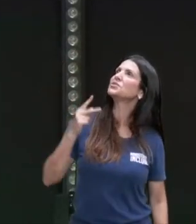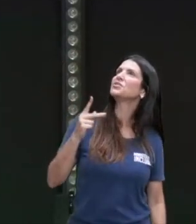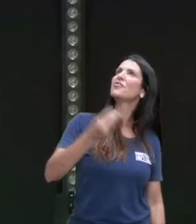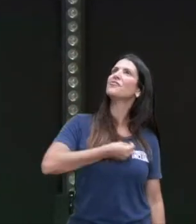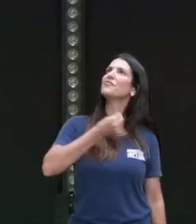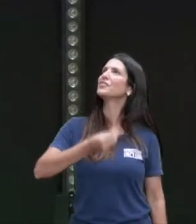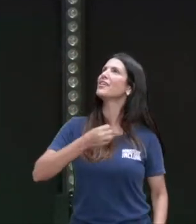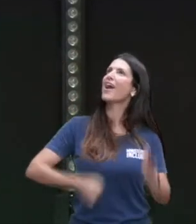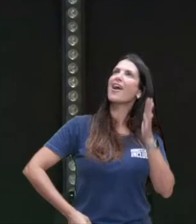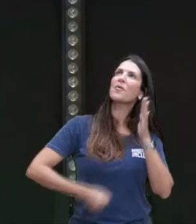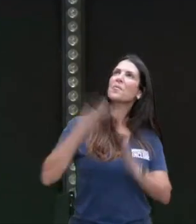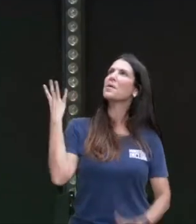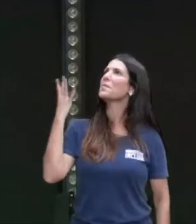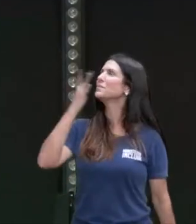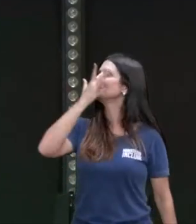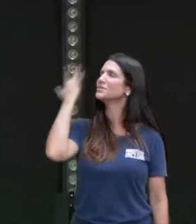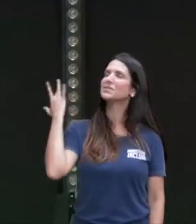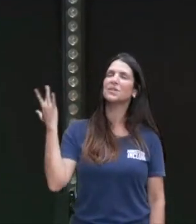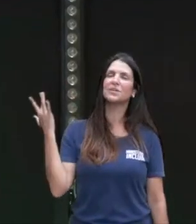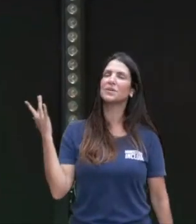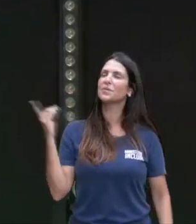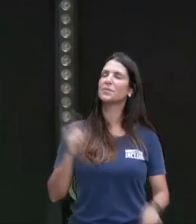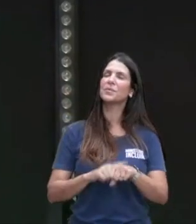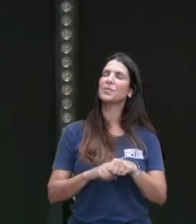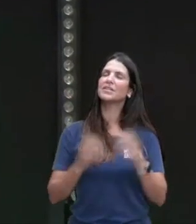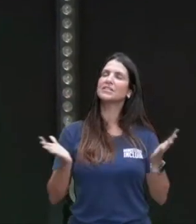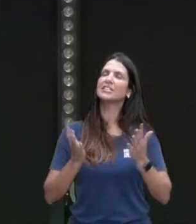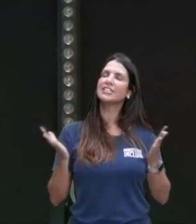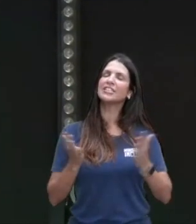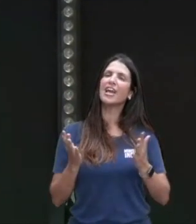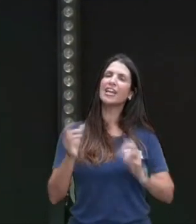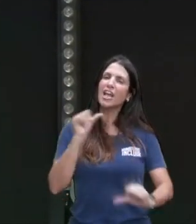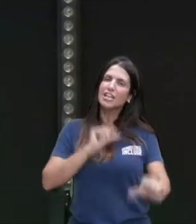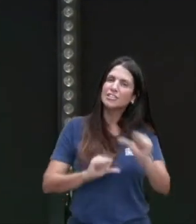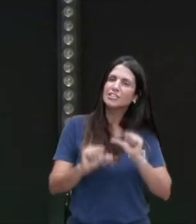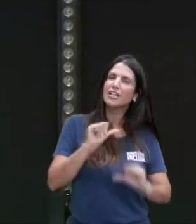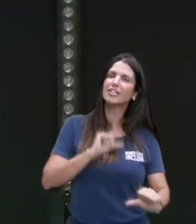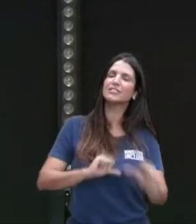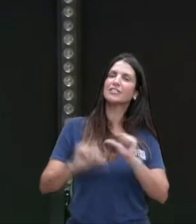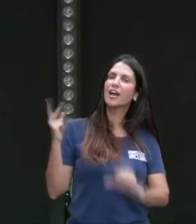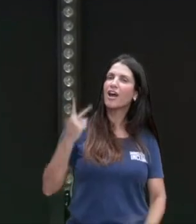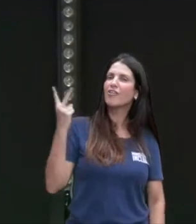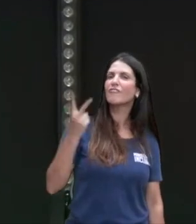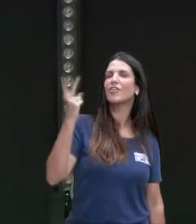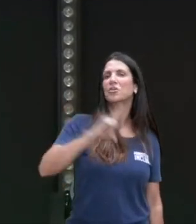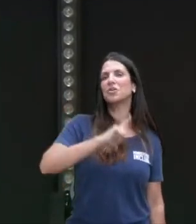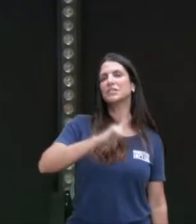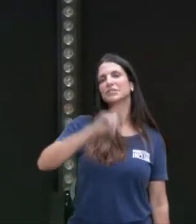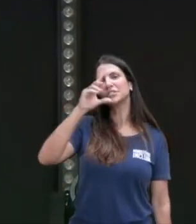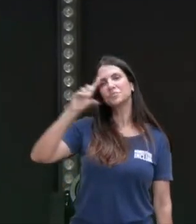quantos aqui nesse momento querem resgatar o valor que tem para Deus